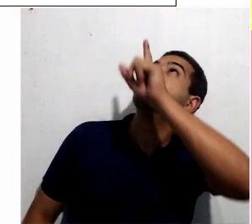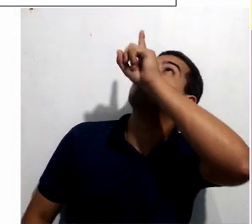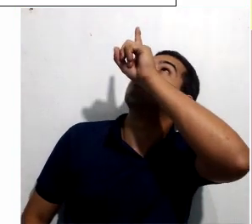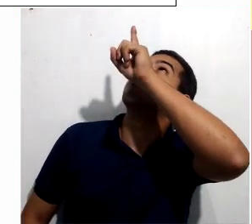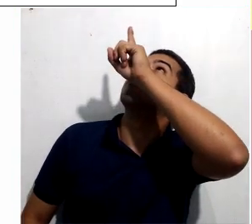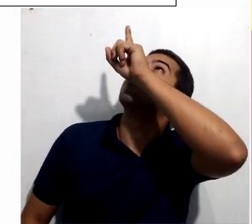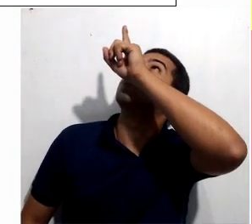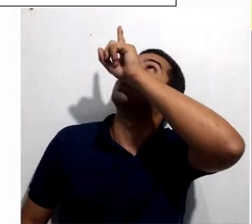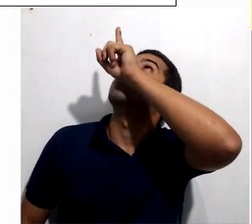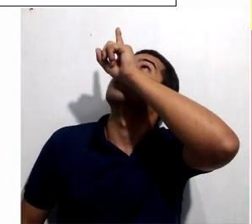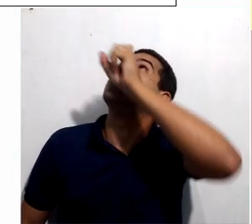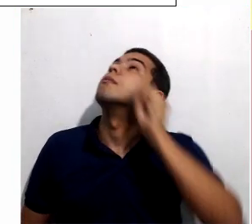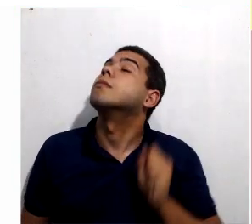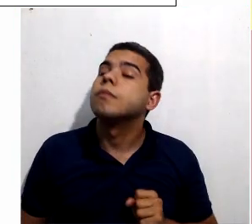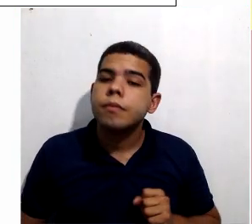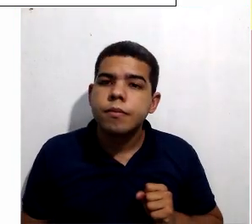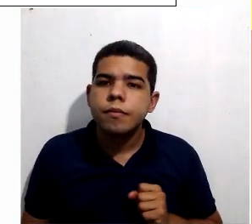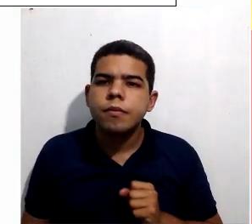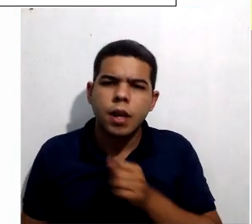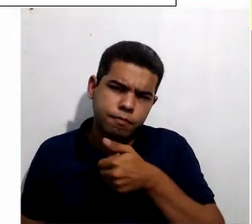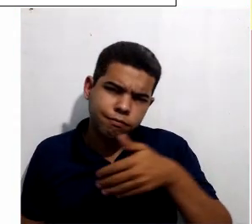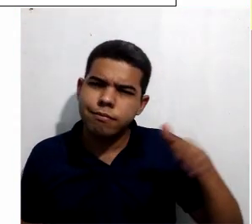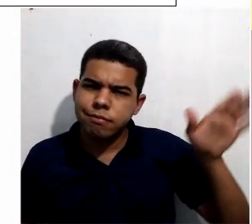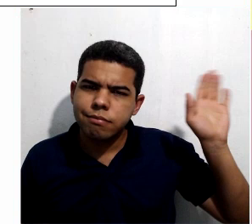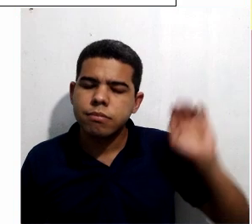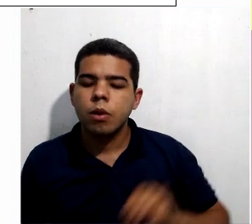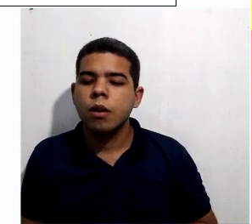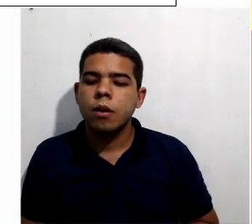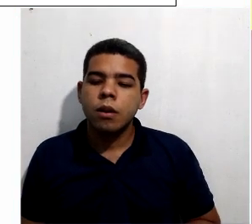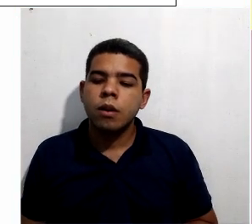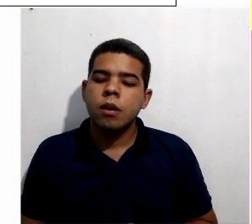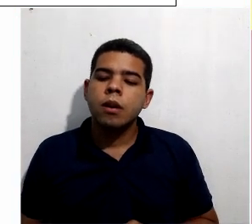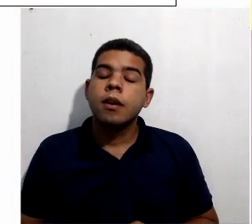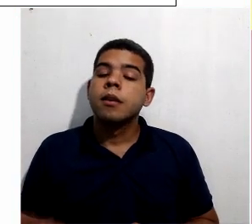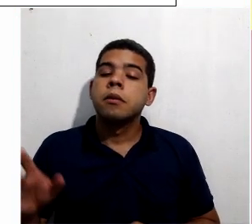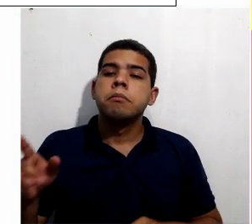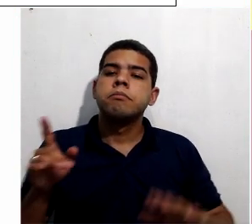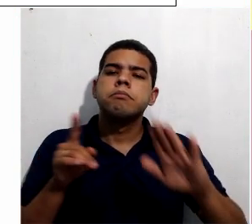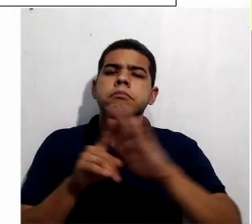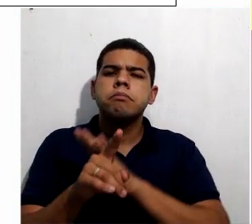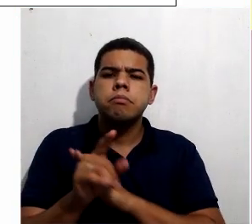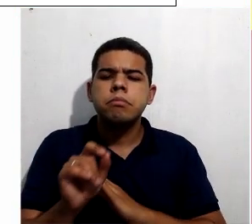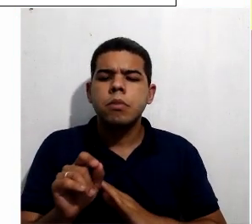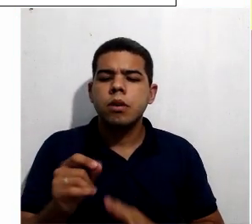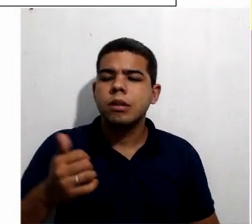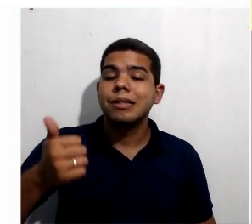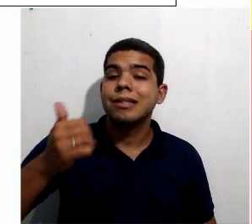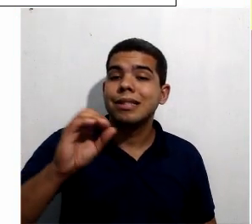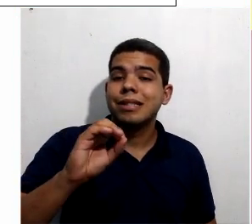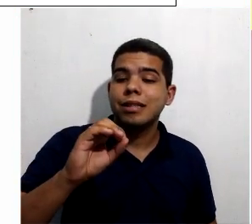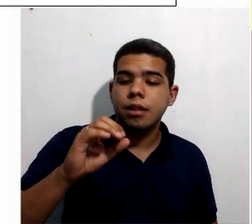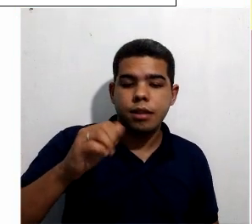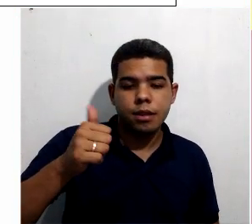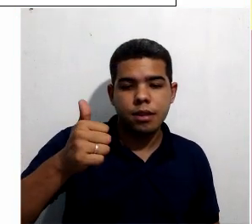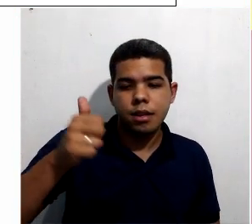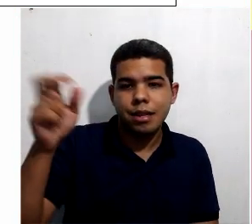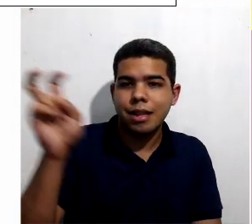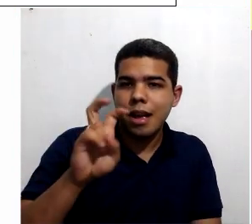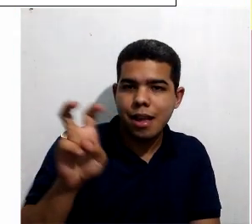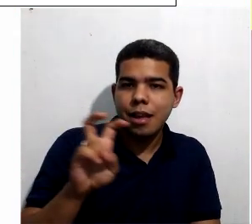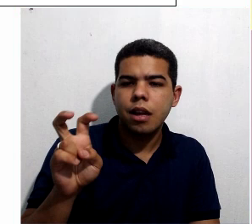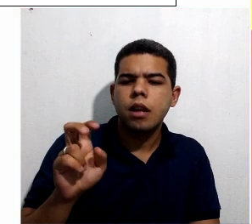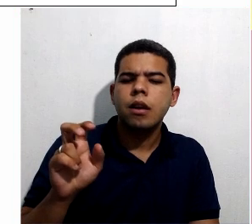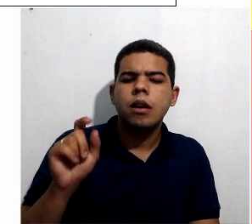figura 3 existem outras figuras, certo? Mas aí a questão quer saber o quê? E na 15ª